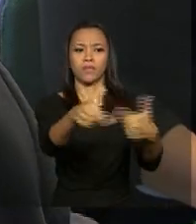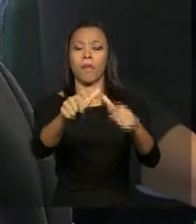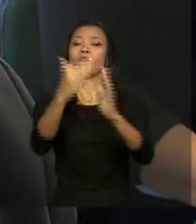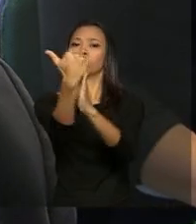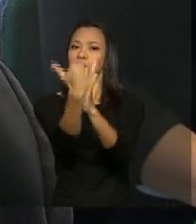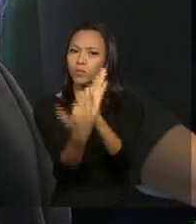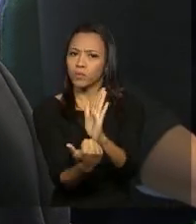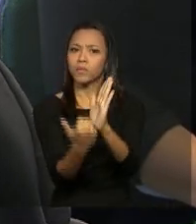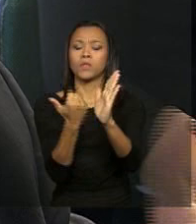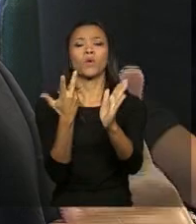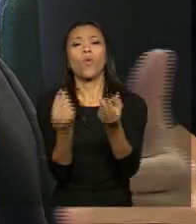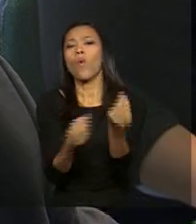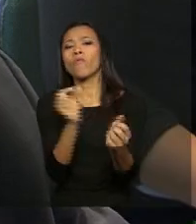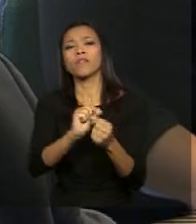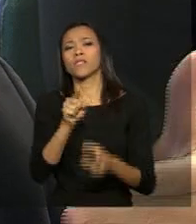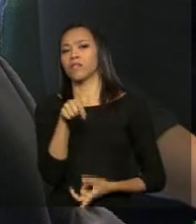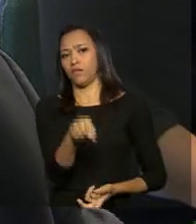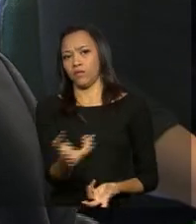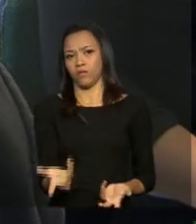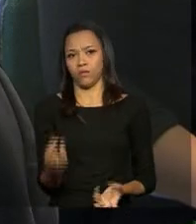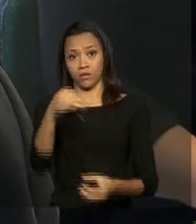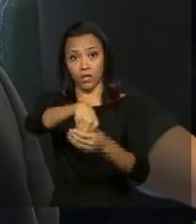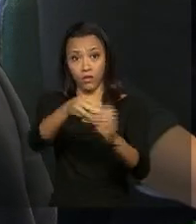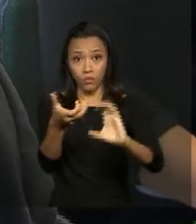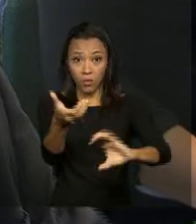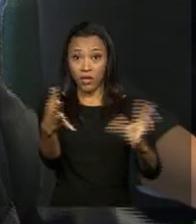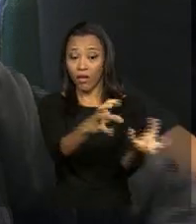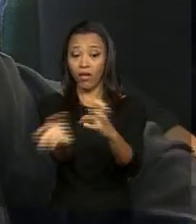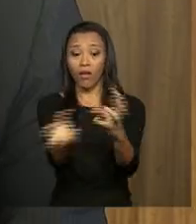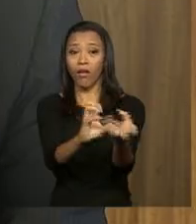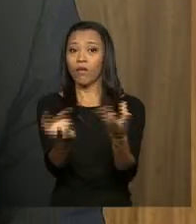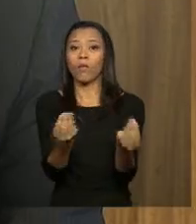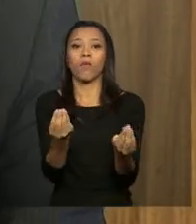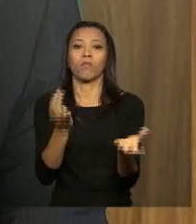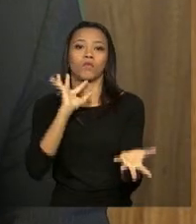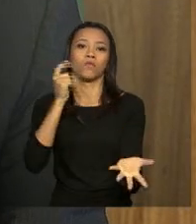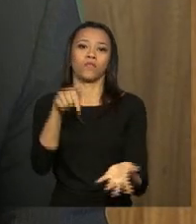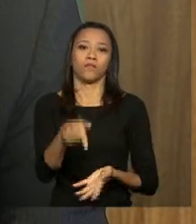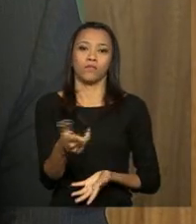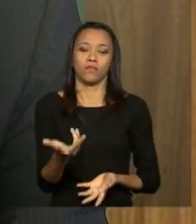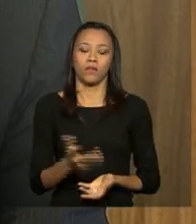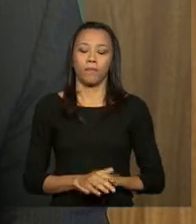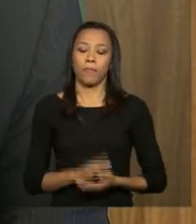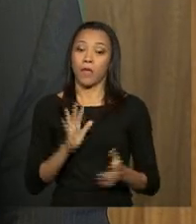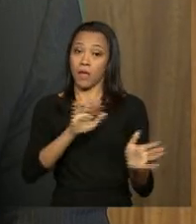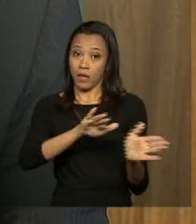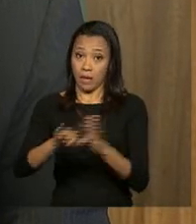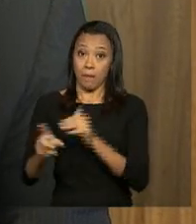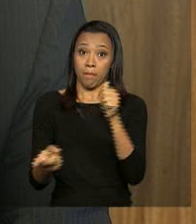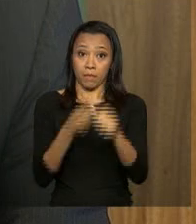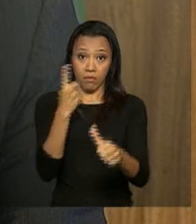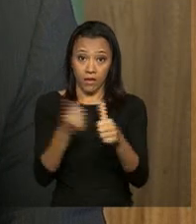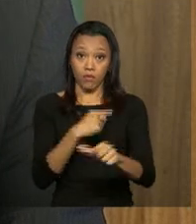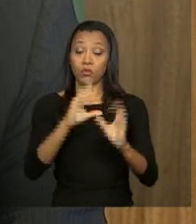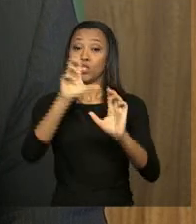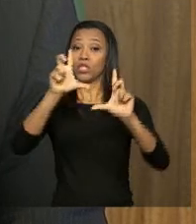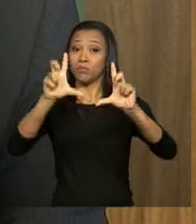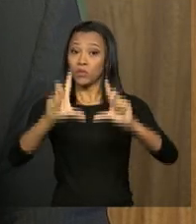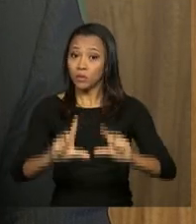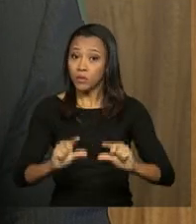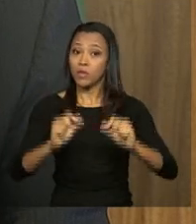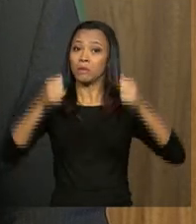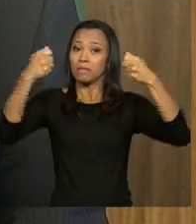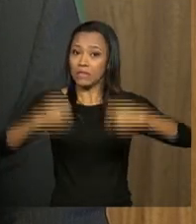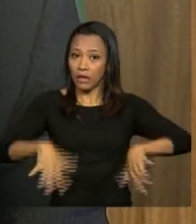como fazer isso no ambiente tão conflituoso para primeira relação à corte de despesas nós